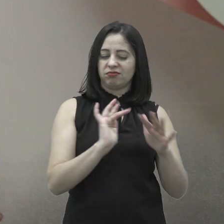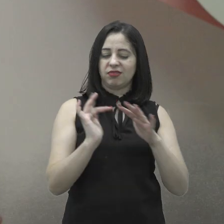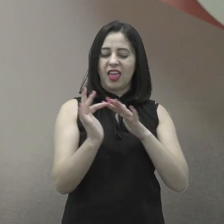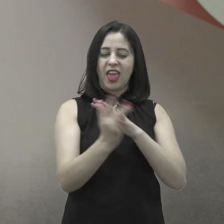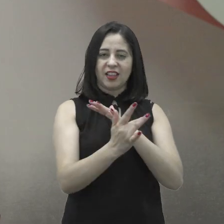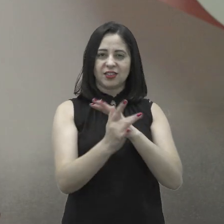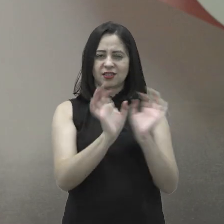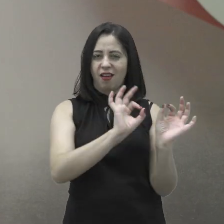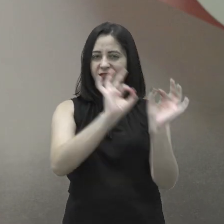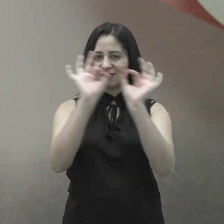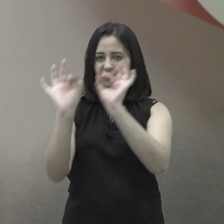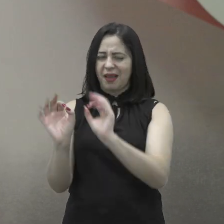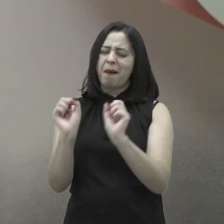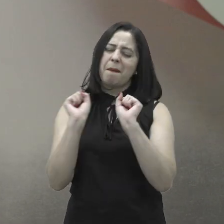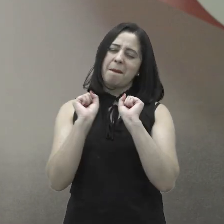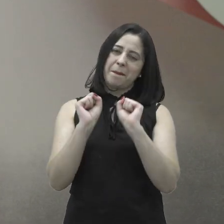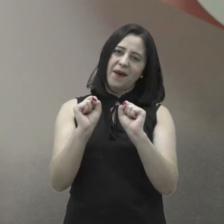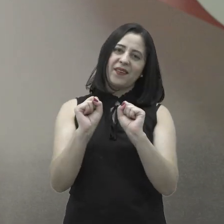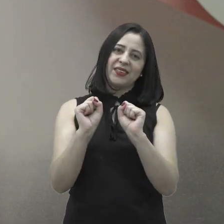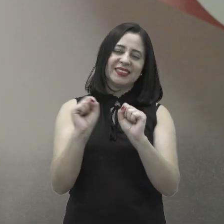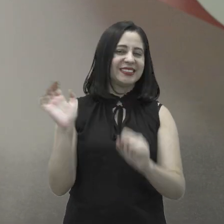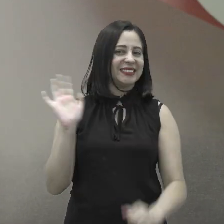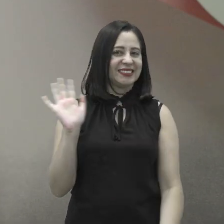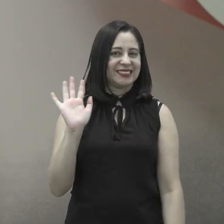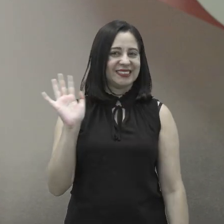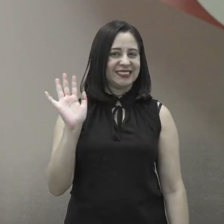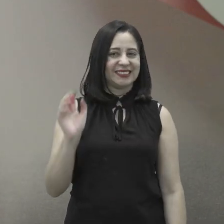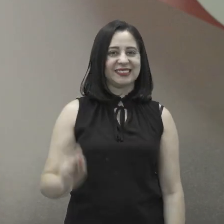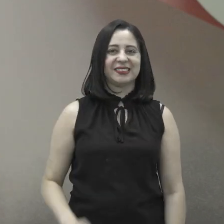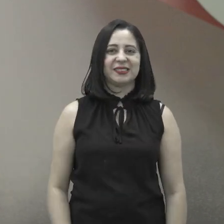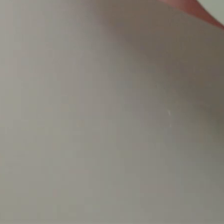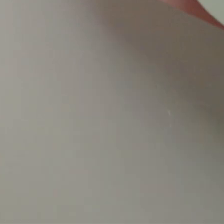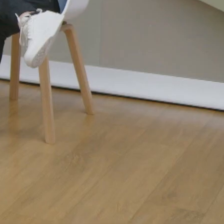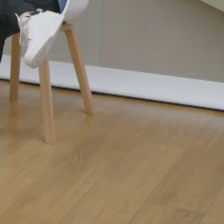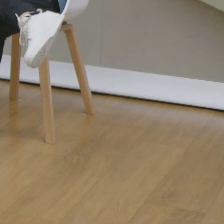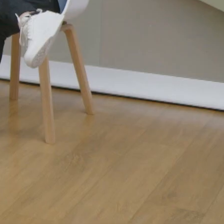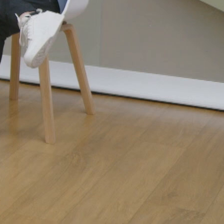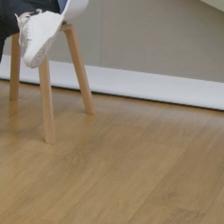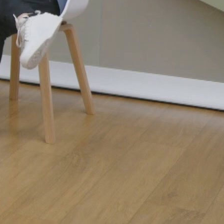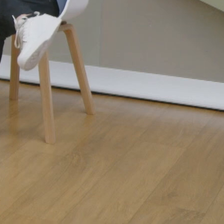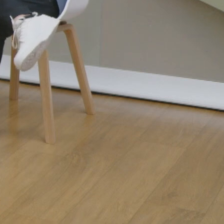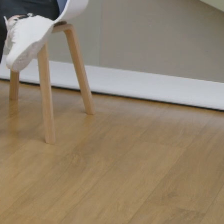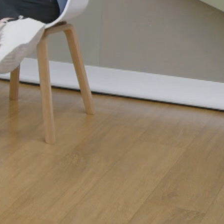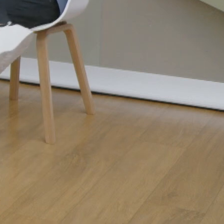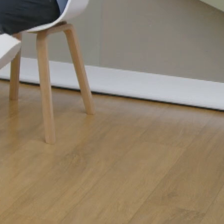gente por meio das nossas redes sociais. E até a próxima.